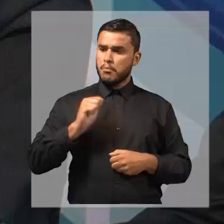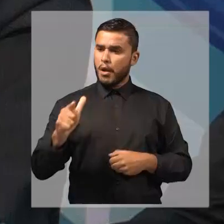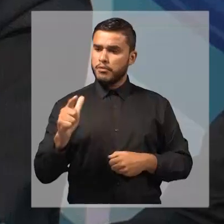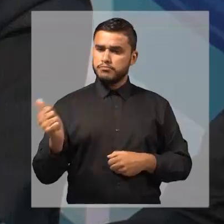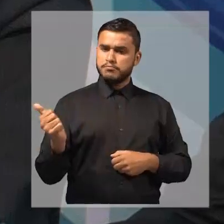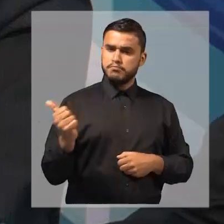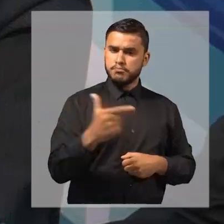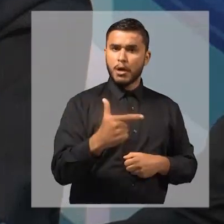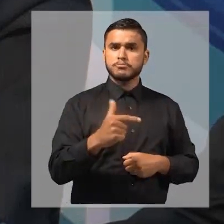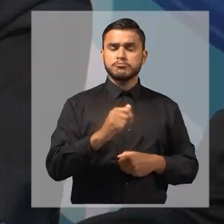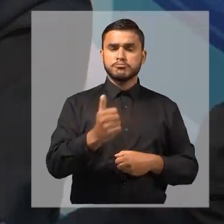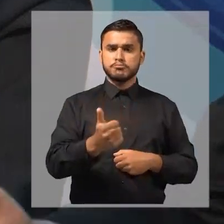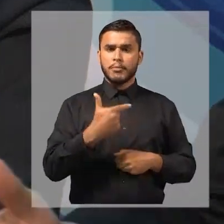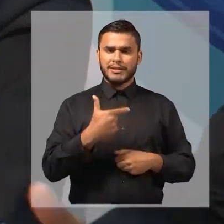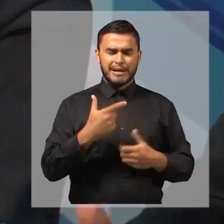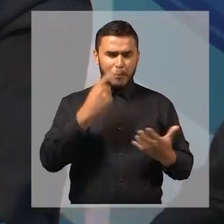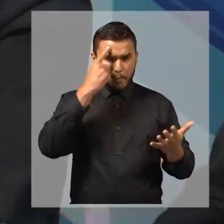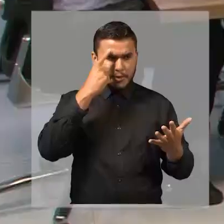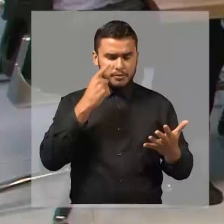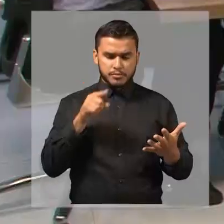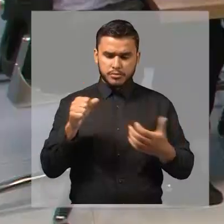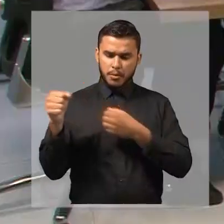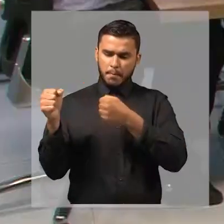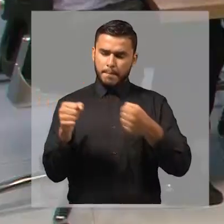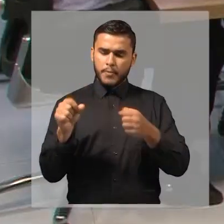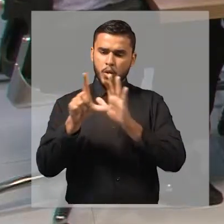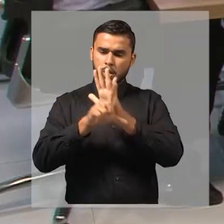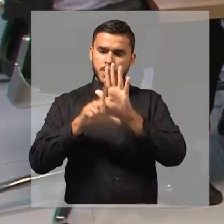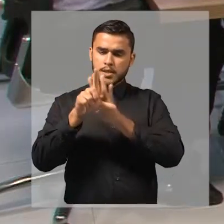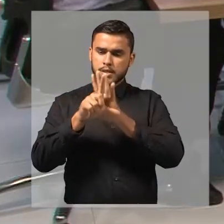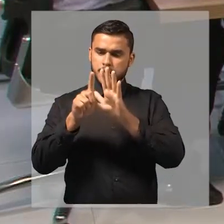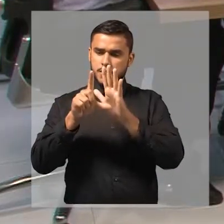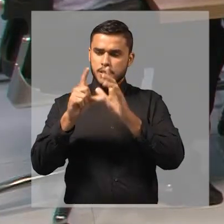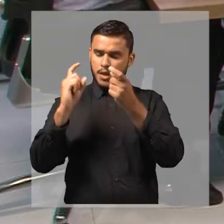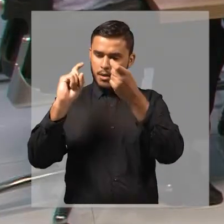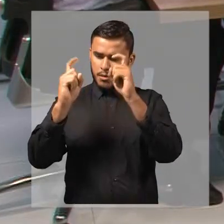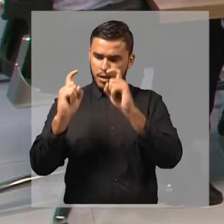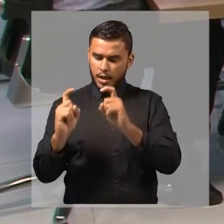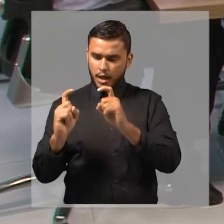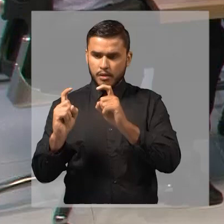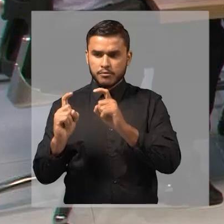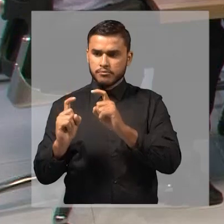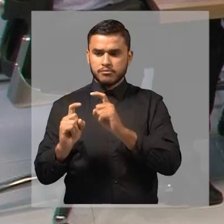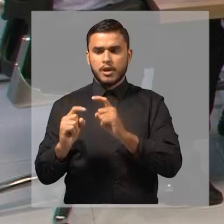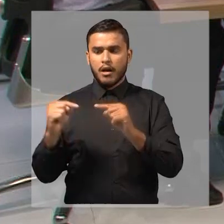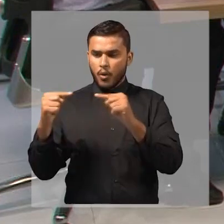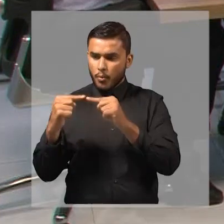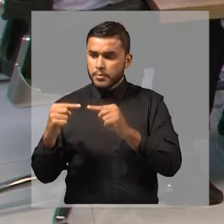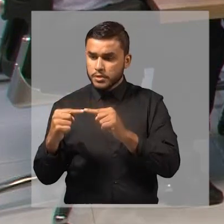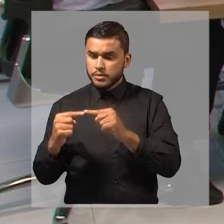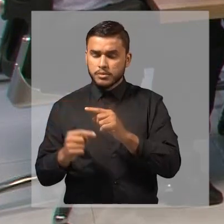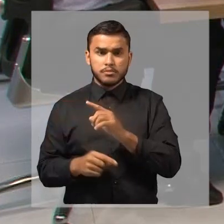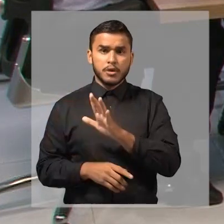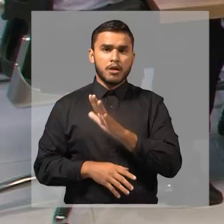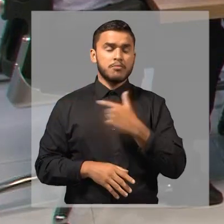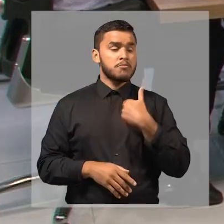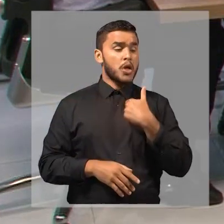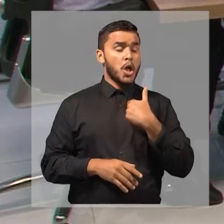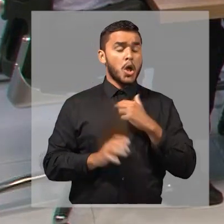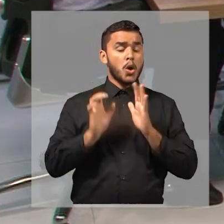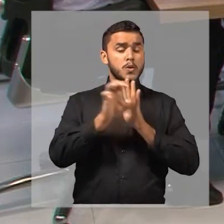o poder judiciário legisla, né, em que o